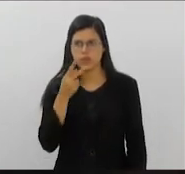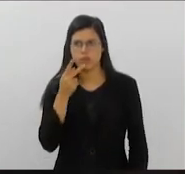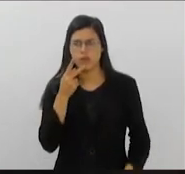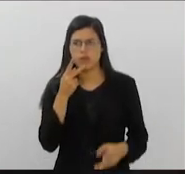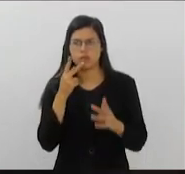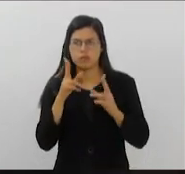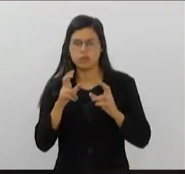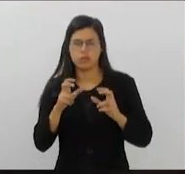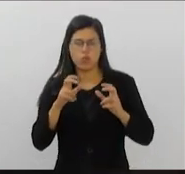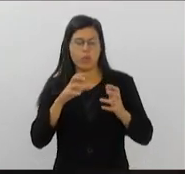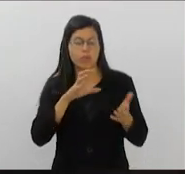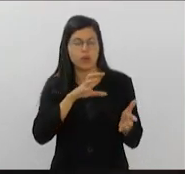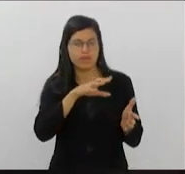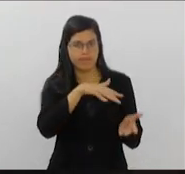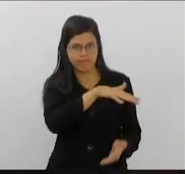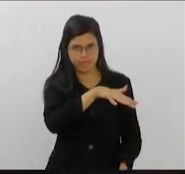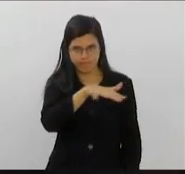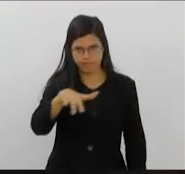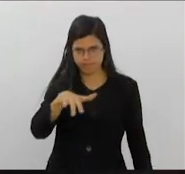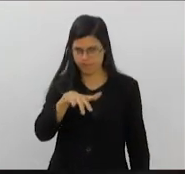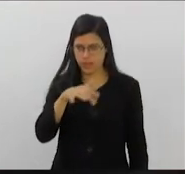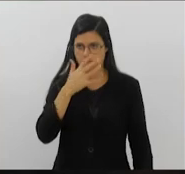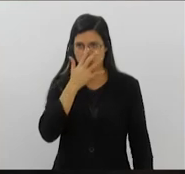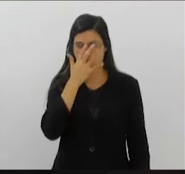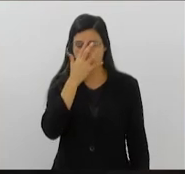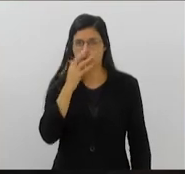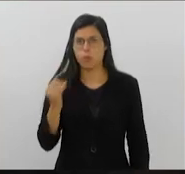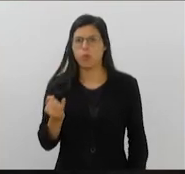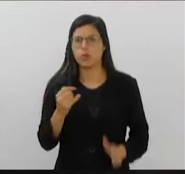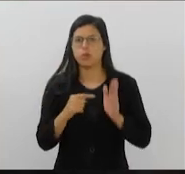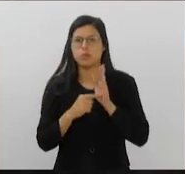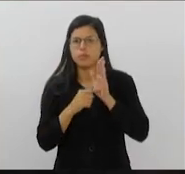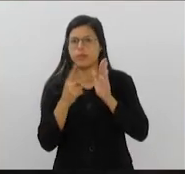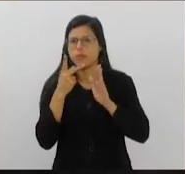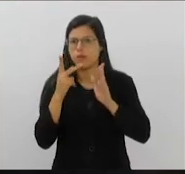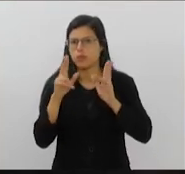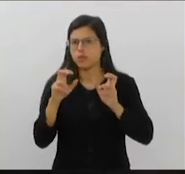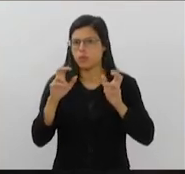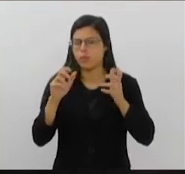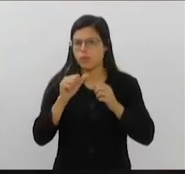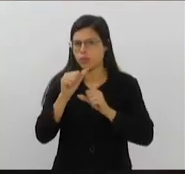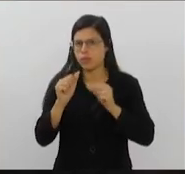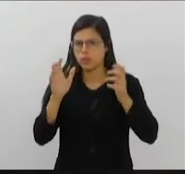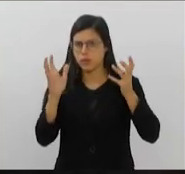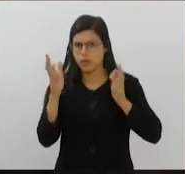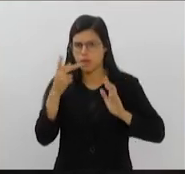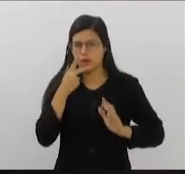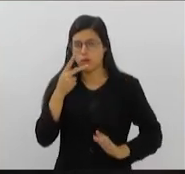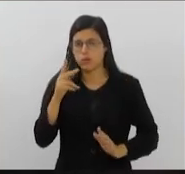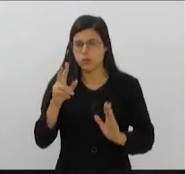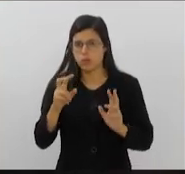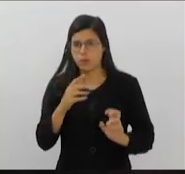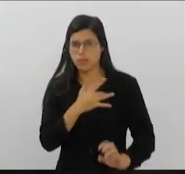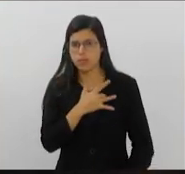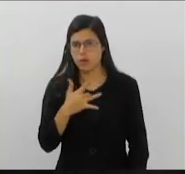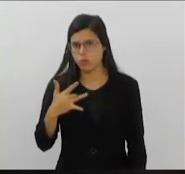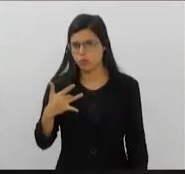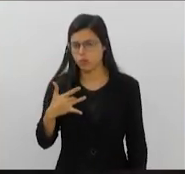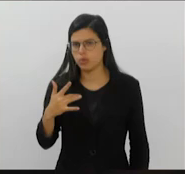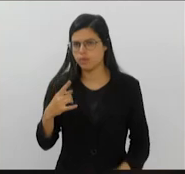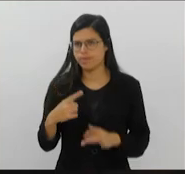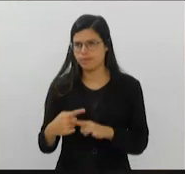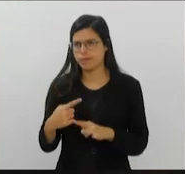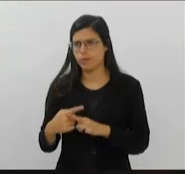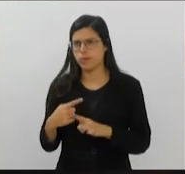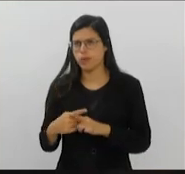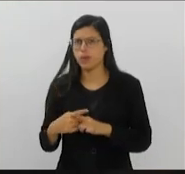dos setores, a gente também é importante destacar que, quando a gente fala em mudança climática, a gente fala em saúde, porque a mudança do clima